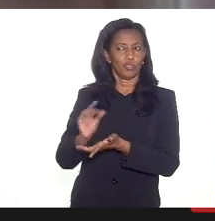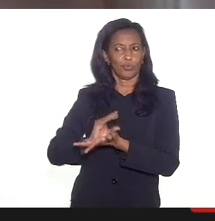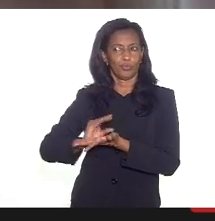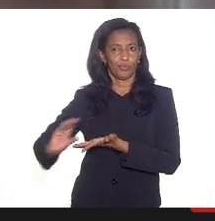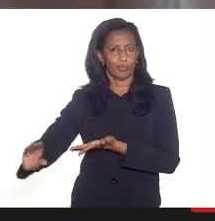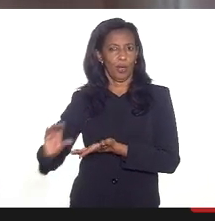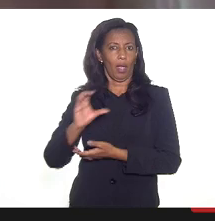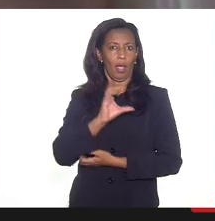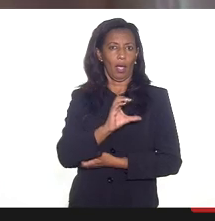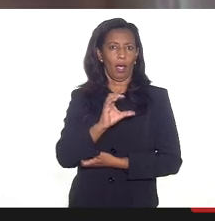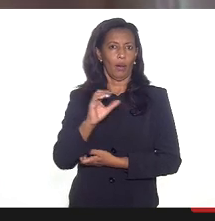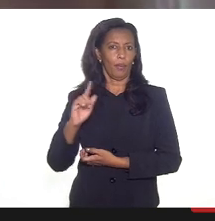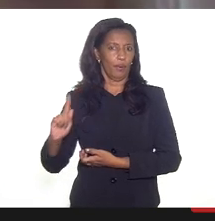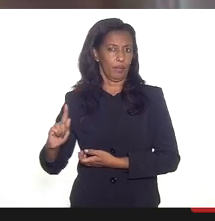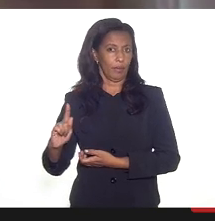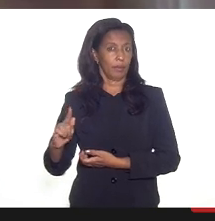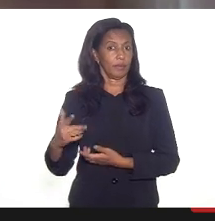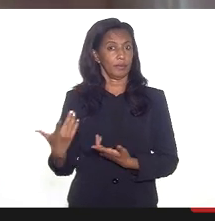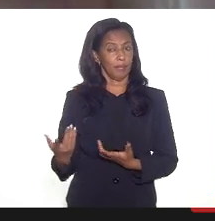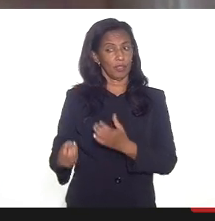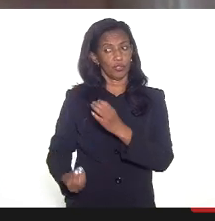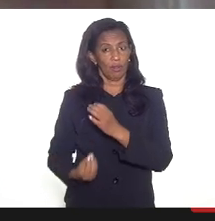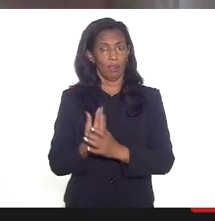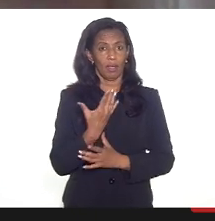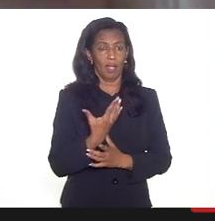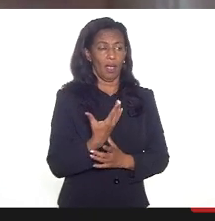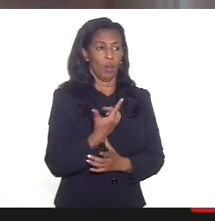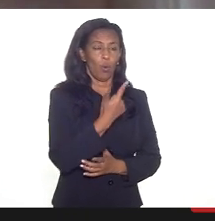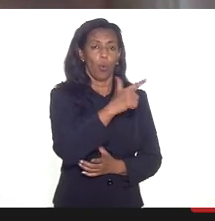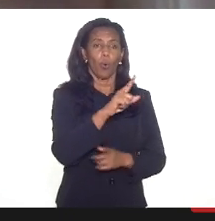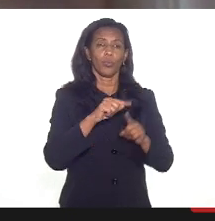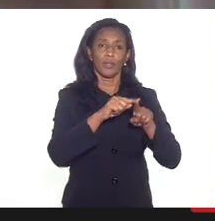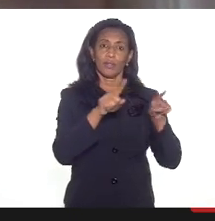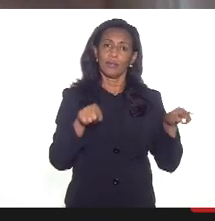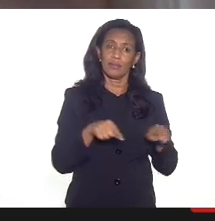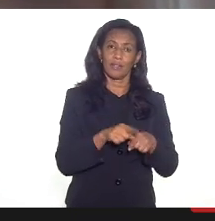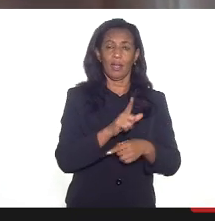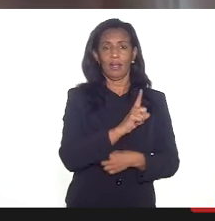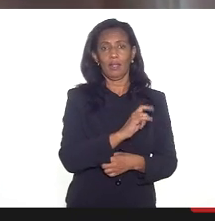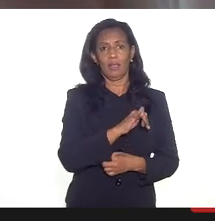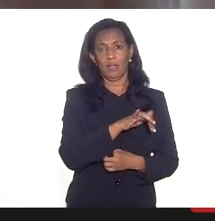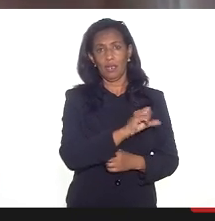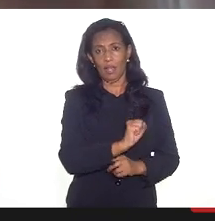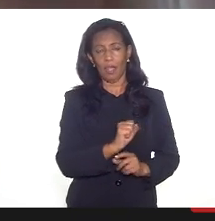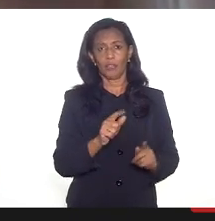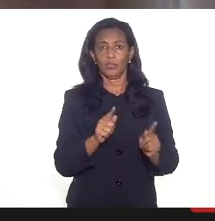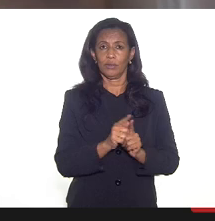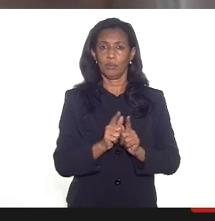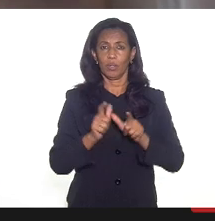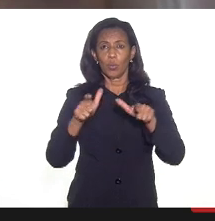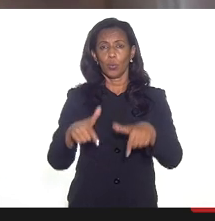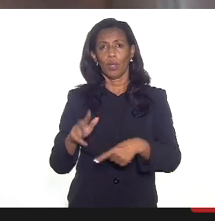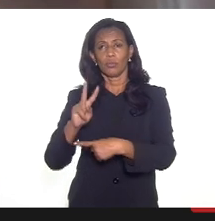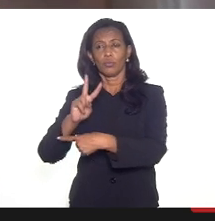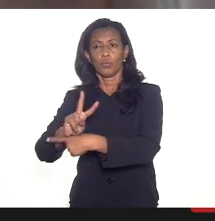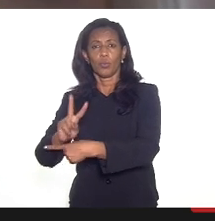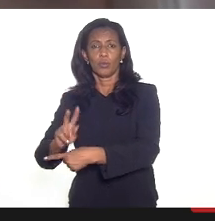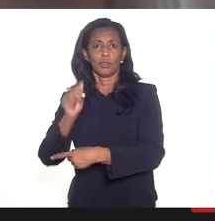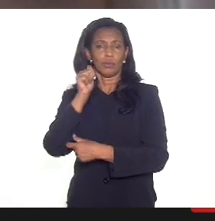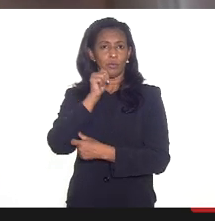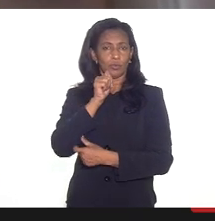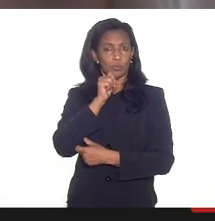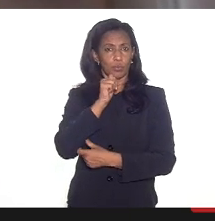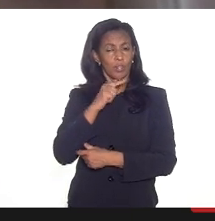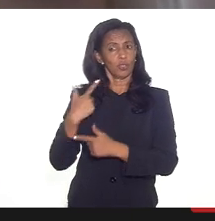em Campo Grande, mas também criar outras salas lilás, a gente criar locais de abrigo às mulheres que estão